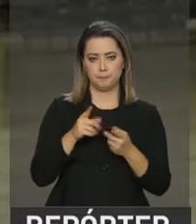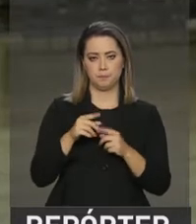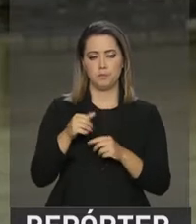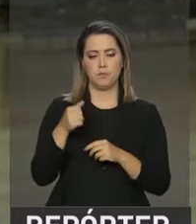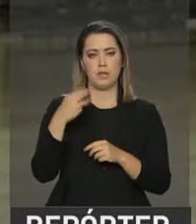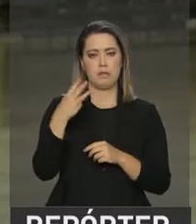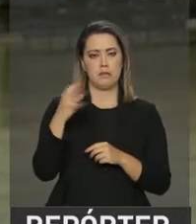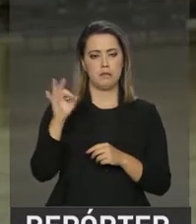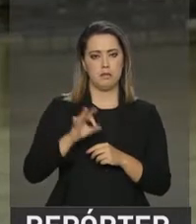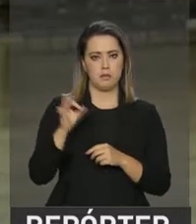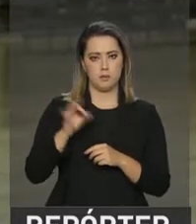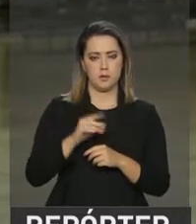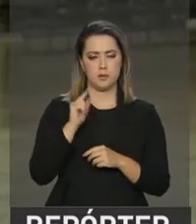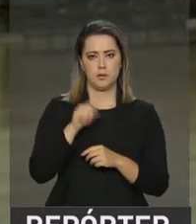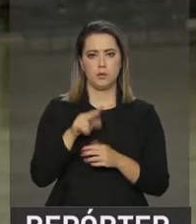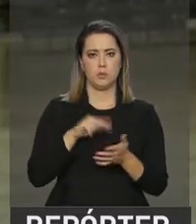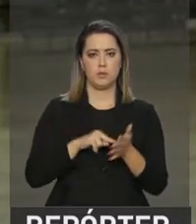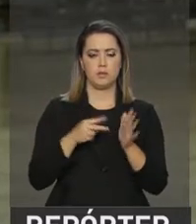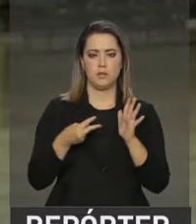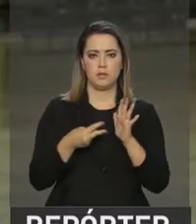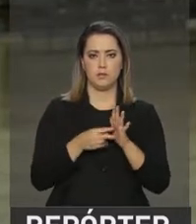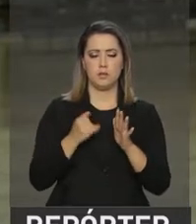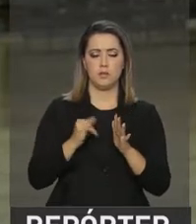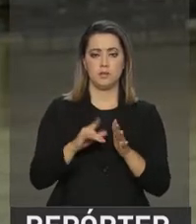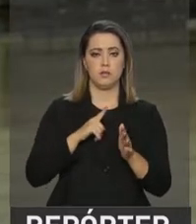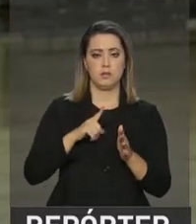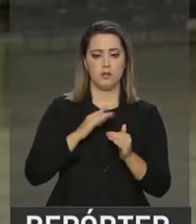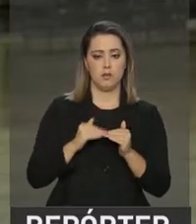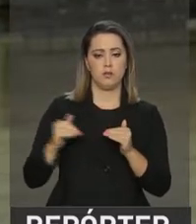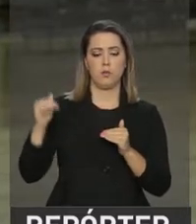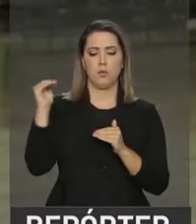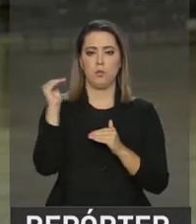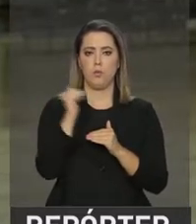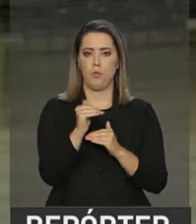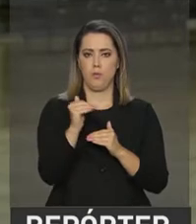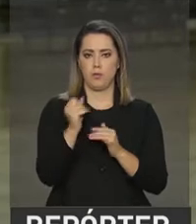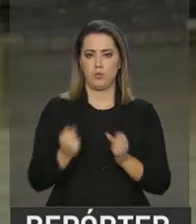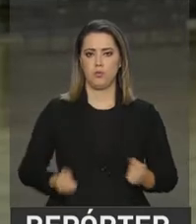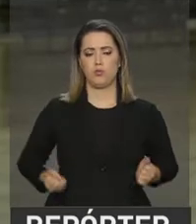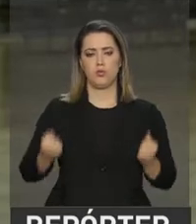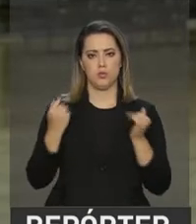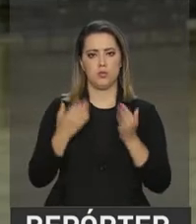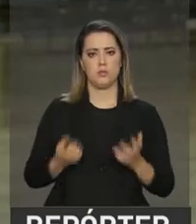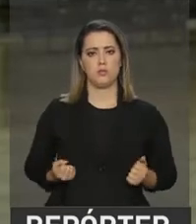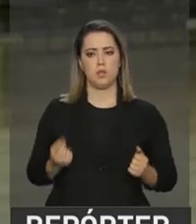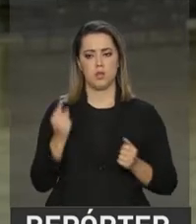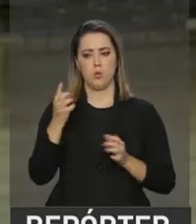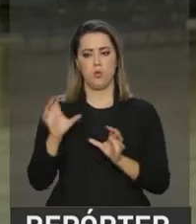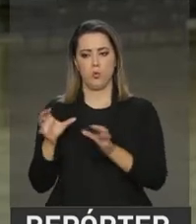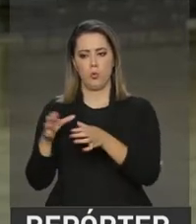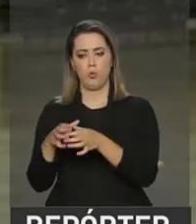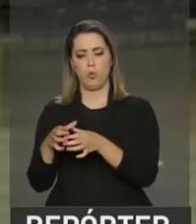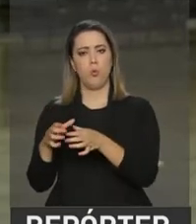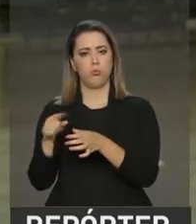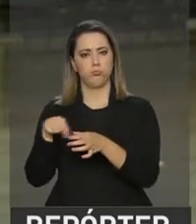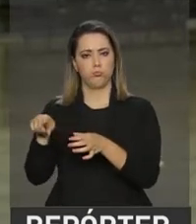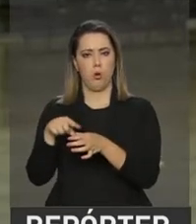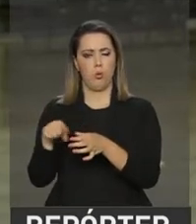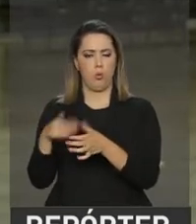3 por cento isso significa que se houver um aumento grande de despesas em uma área a necessidade